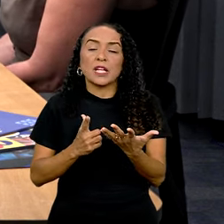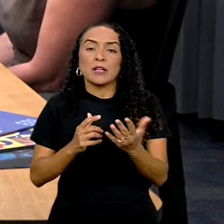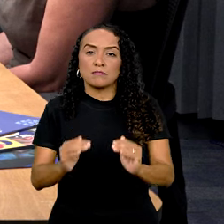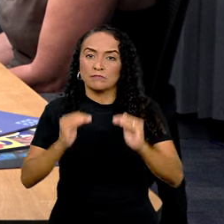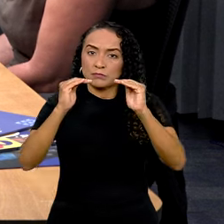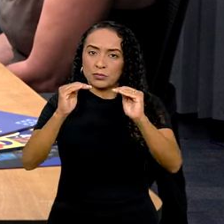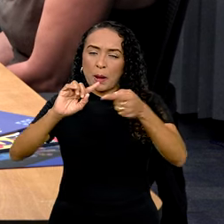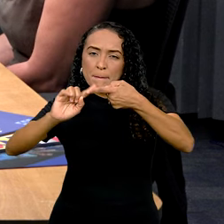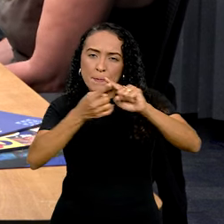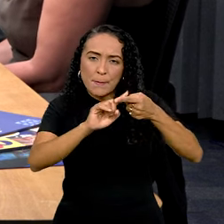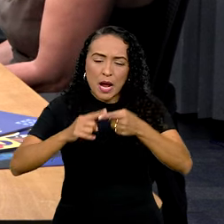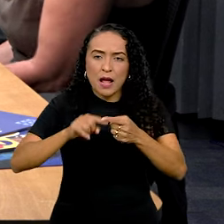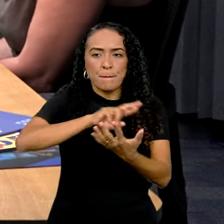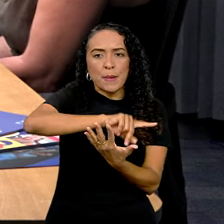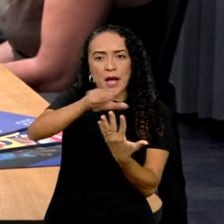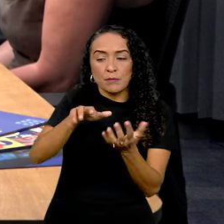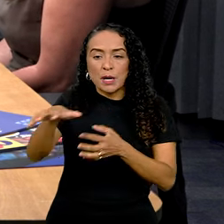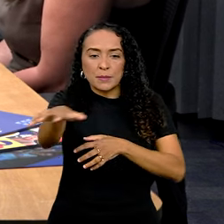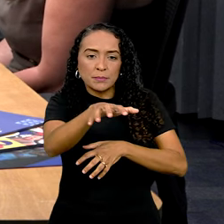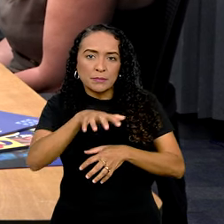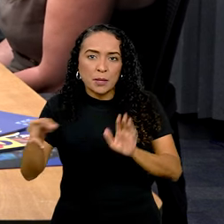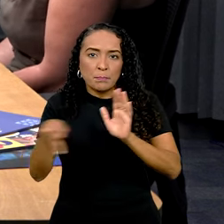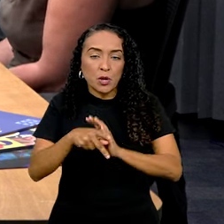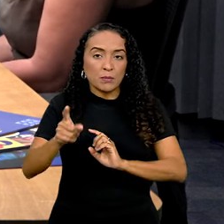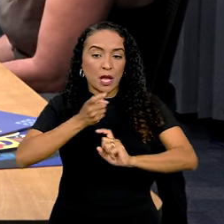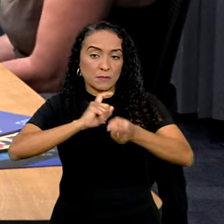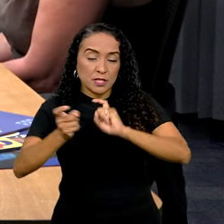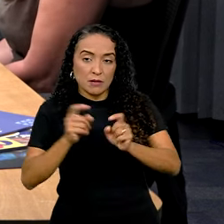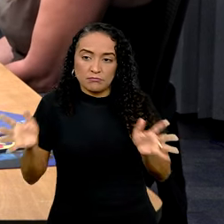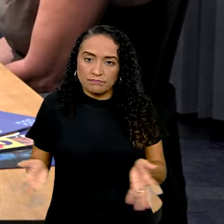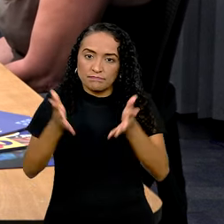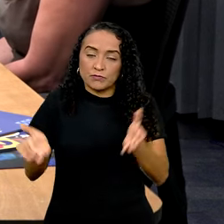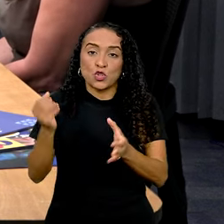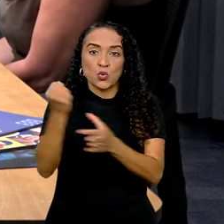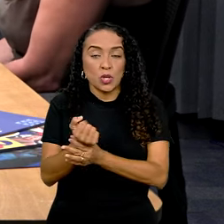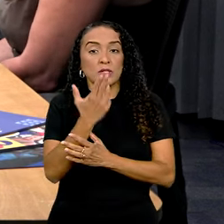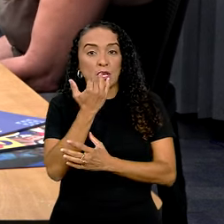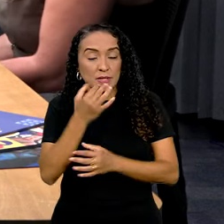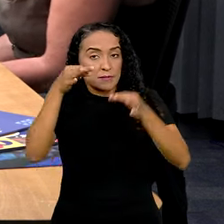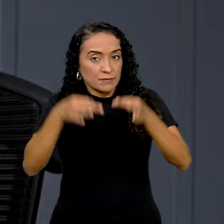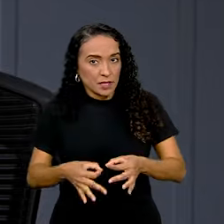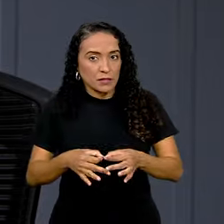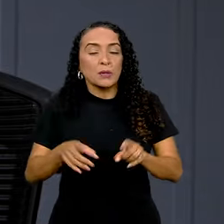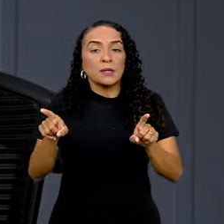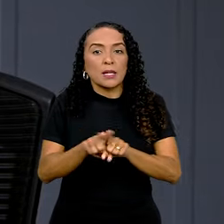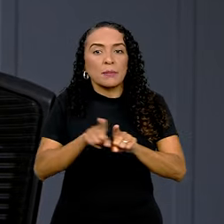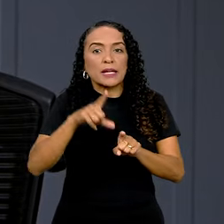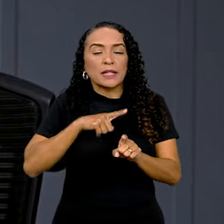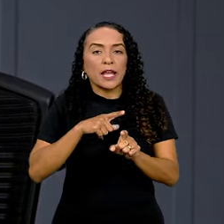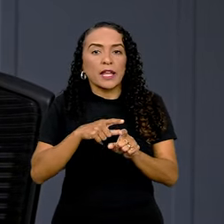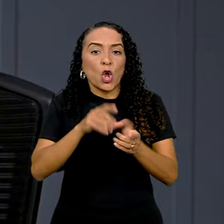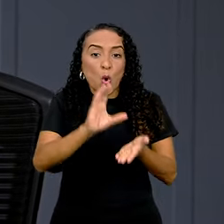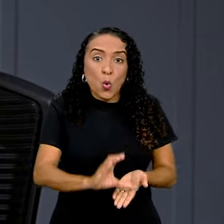uma Instância que articula os diversos setores da administração para promover segurança alimentar eh o cisan também é